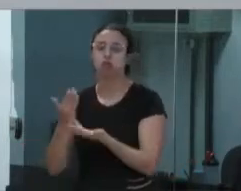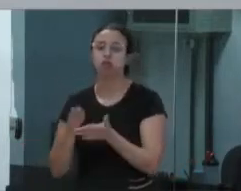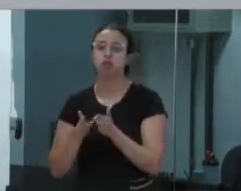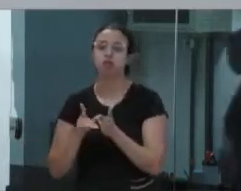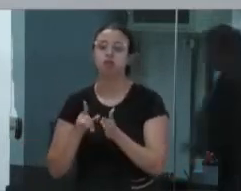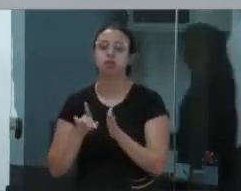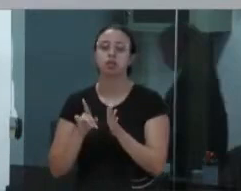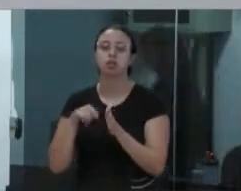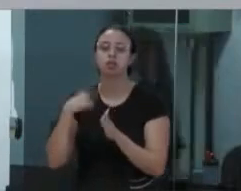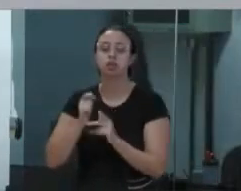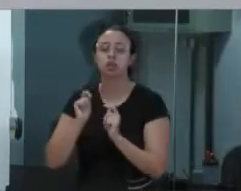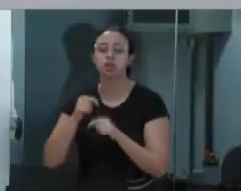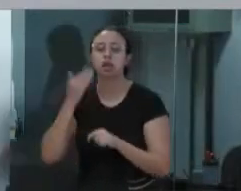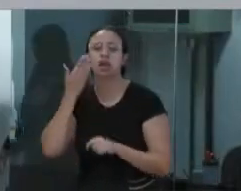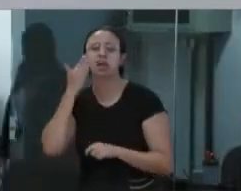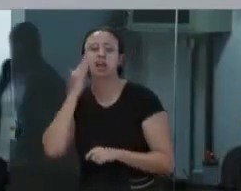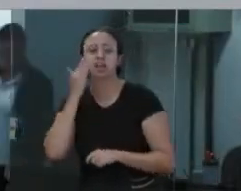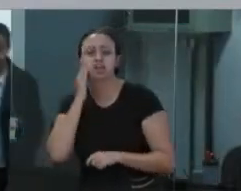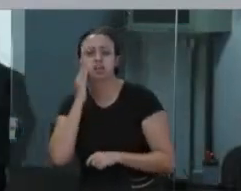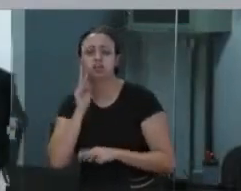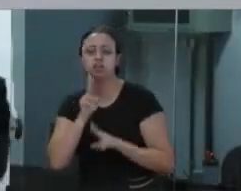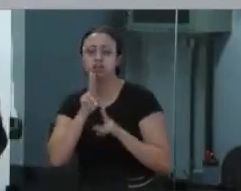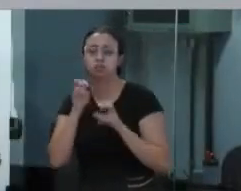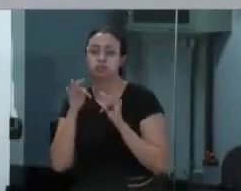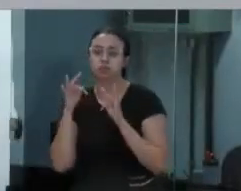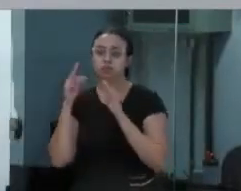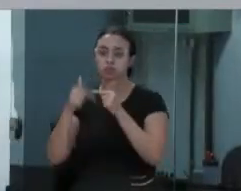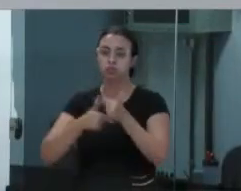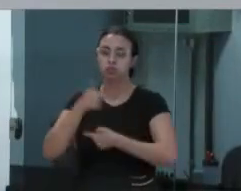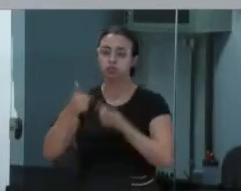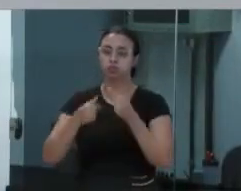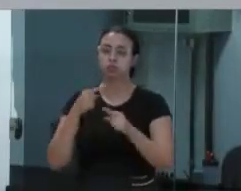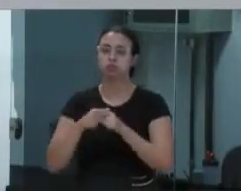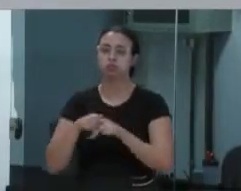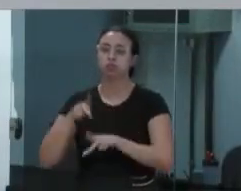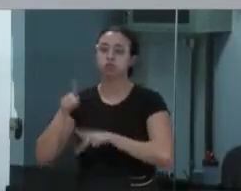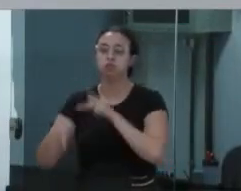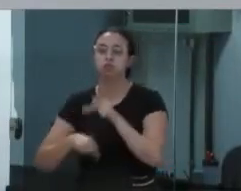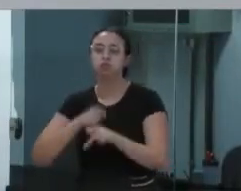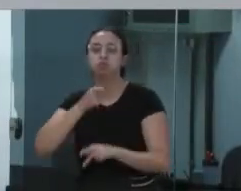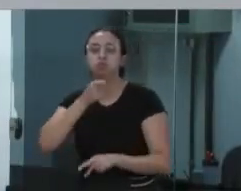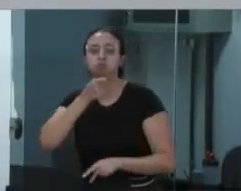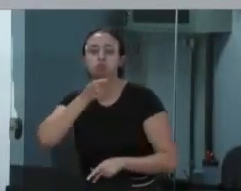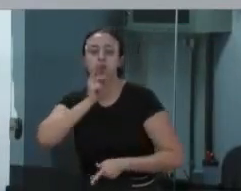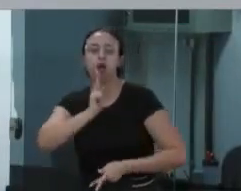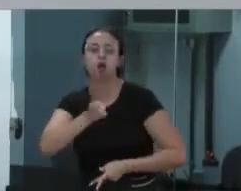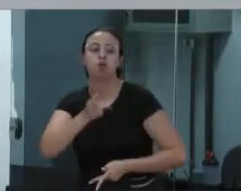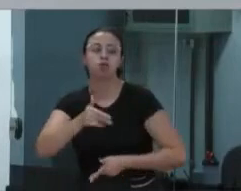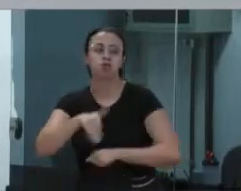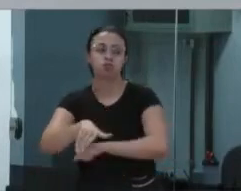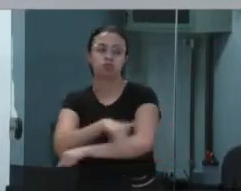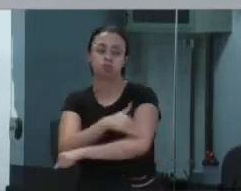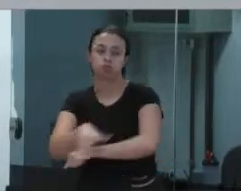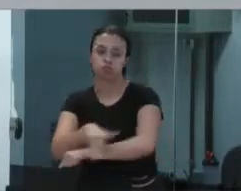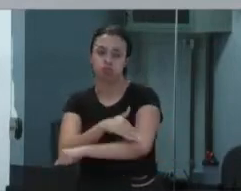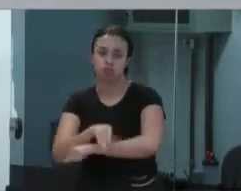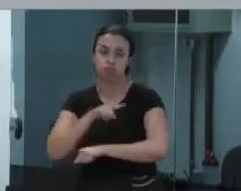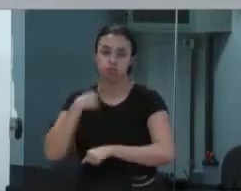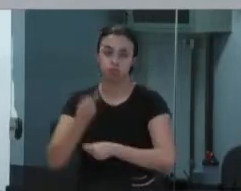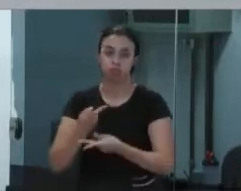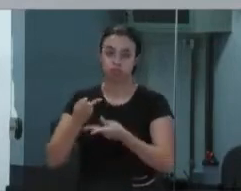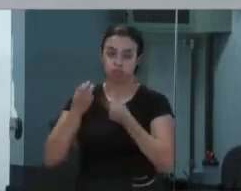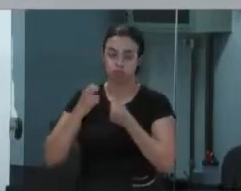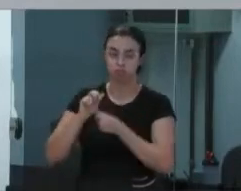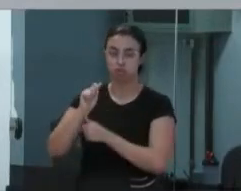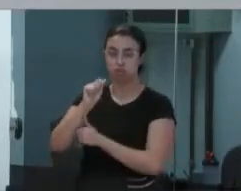questionário, para que a gente pudesse entender, né, diante de todos esses serviços, por que que essa população ainda continua na rua. Né? A gente viu que o